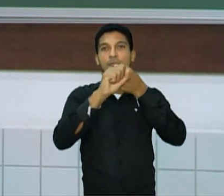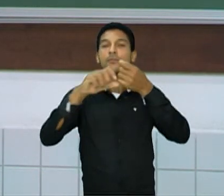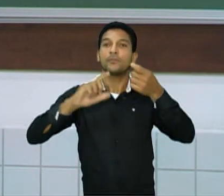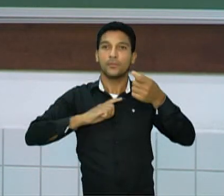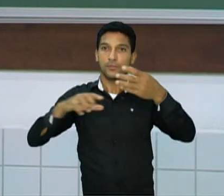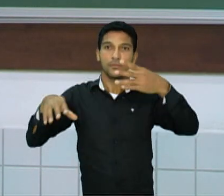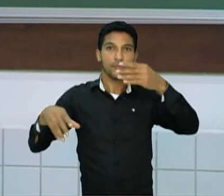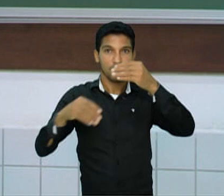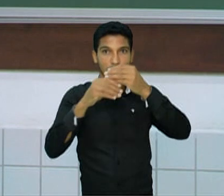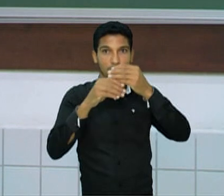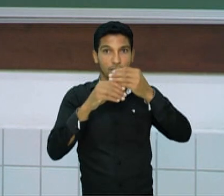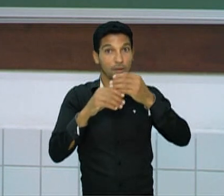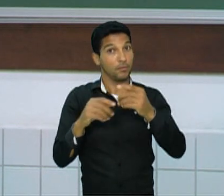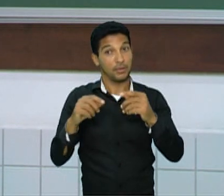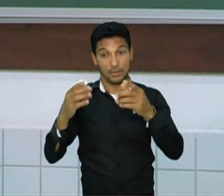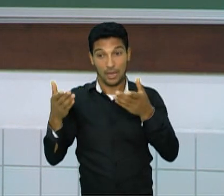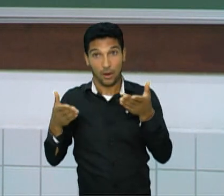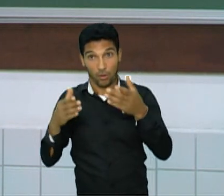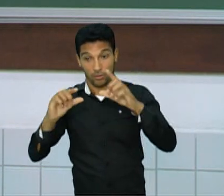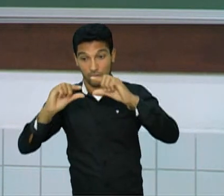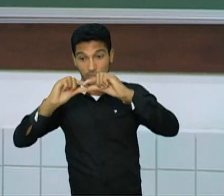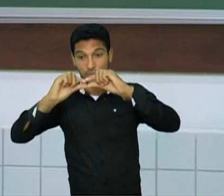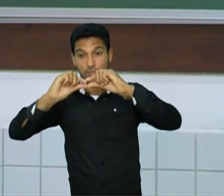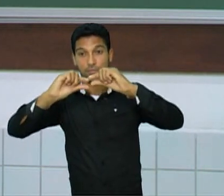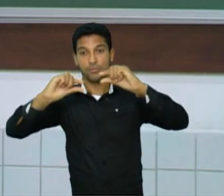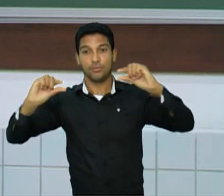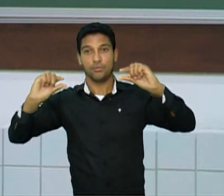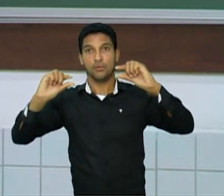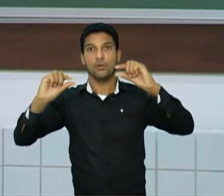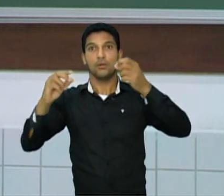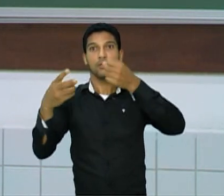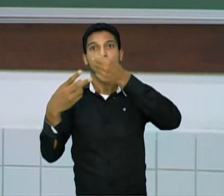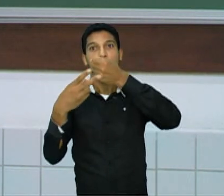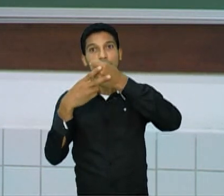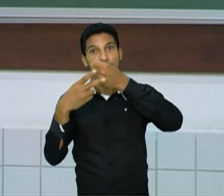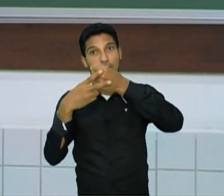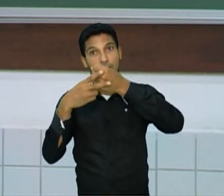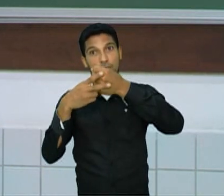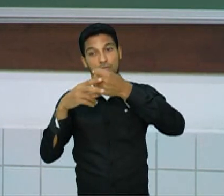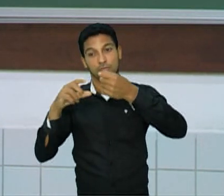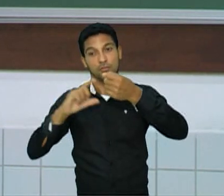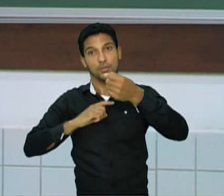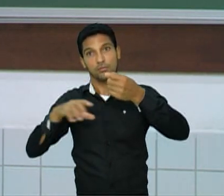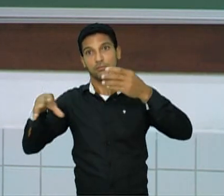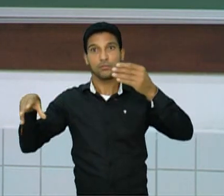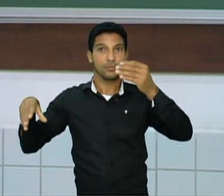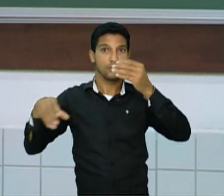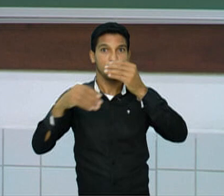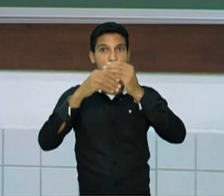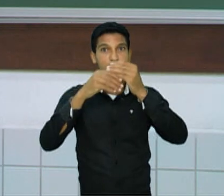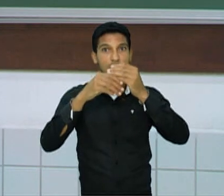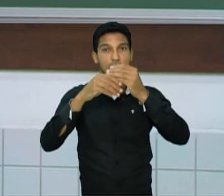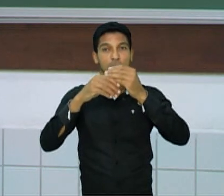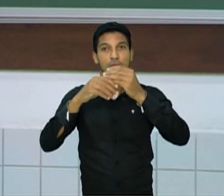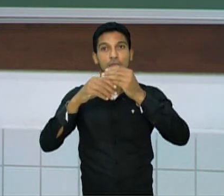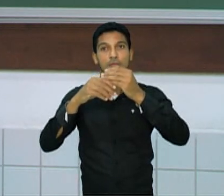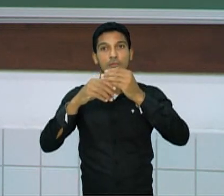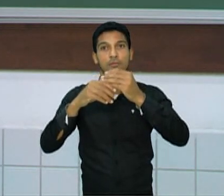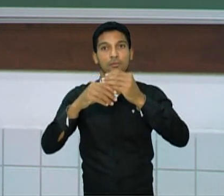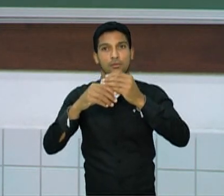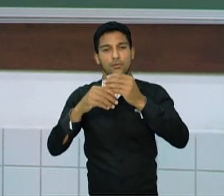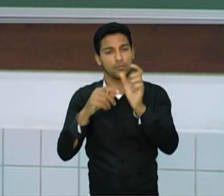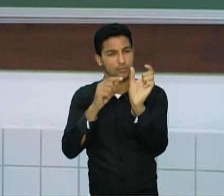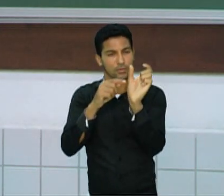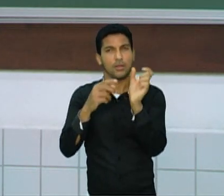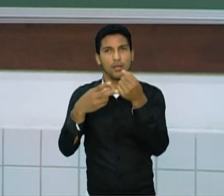um verbo, é bem diferente. Então, se ela está vindo, complementando o sentido de algo, e esse algo é um verbo, vou falar